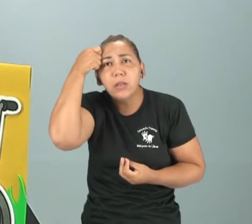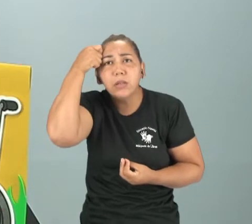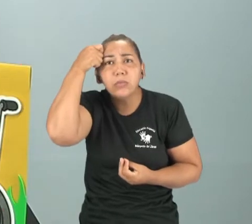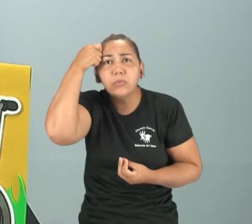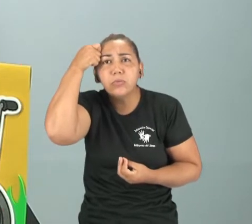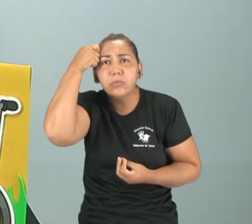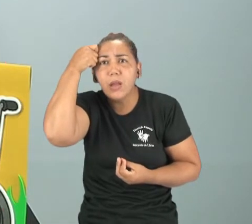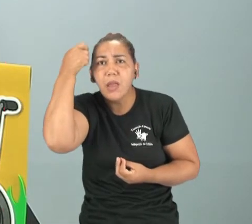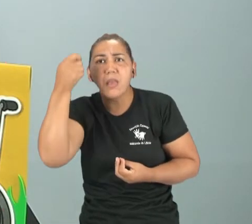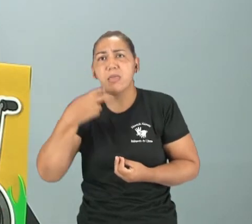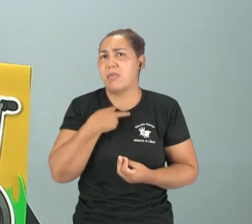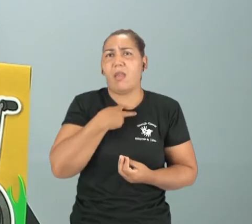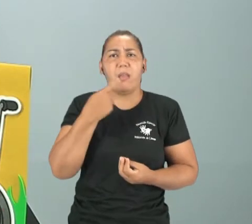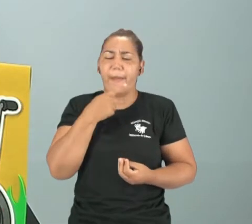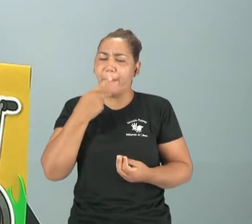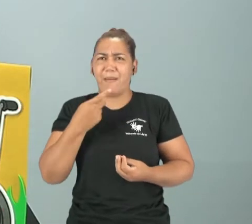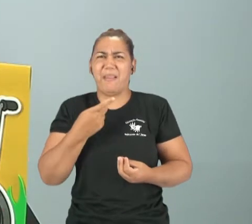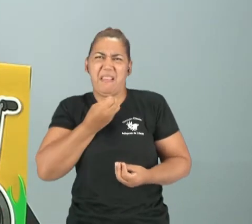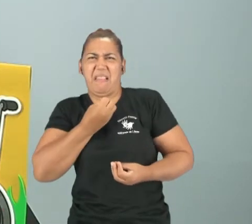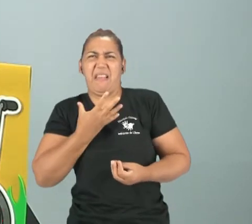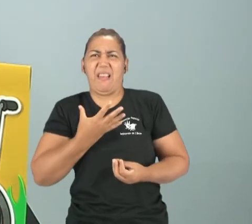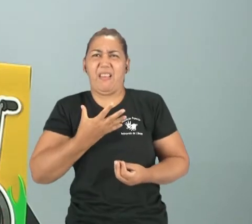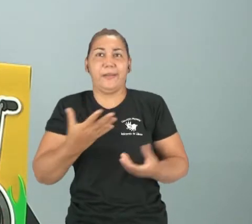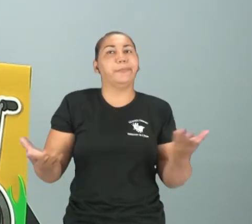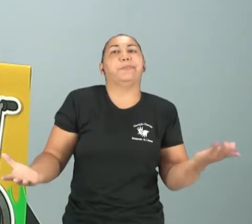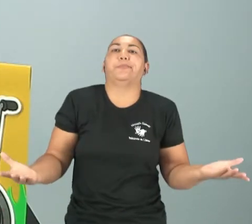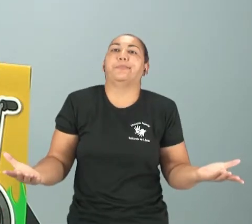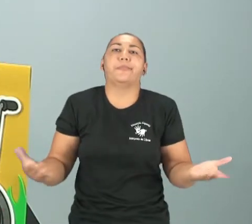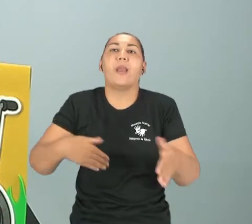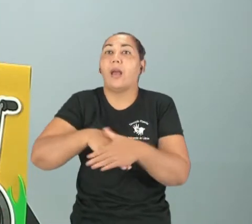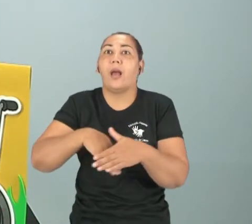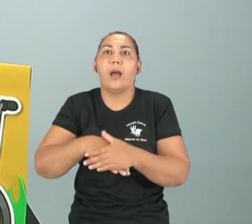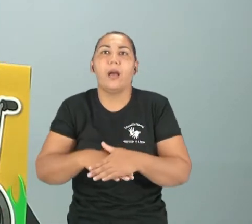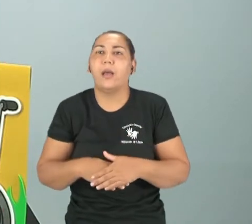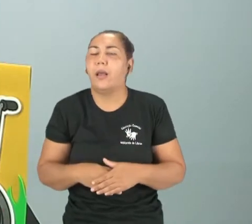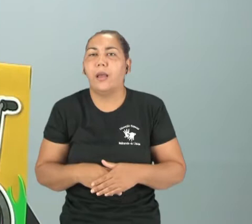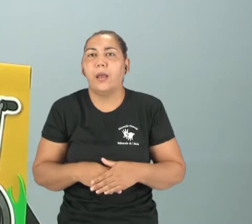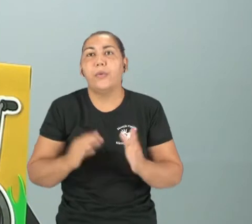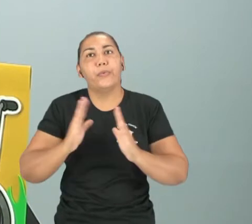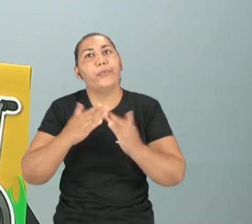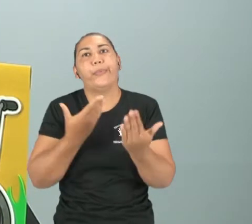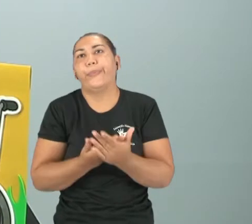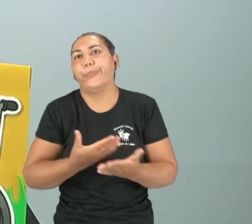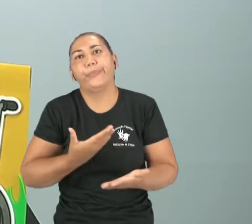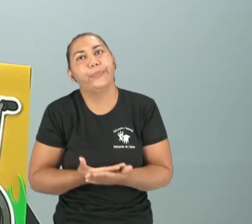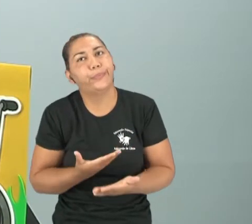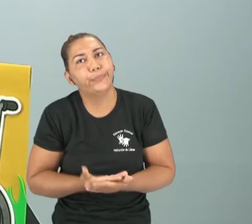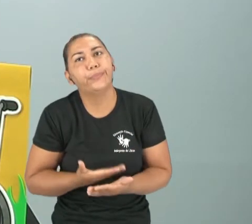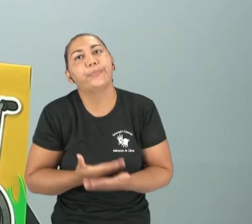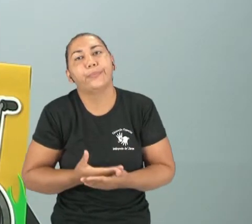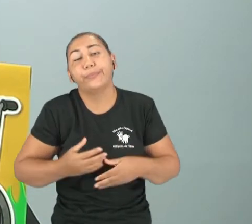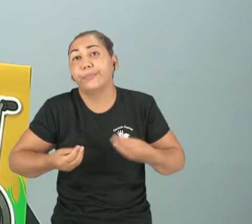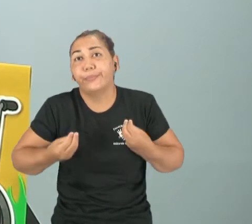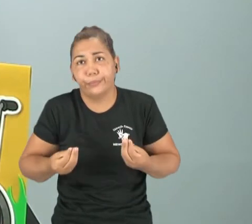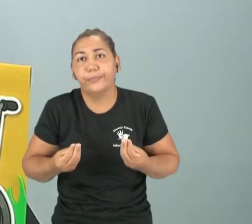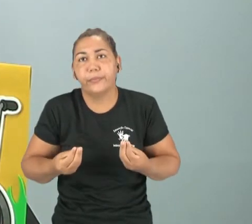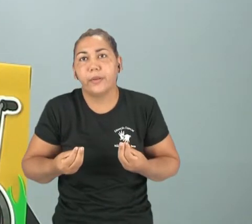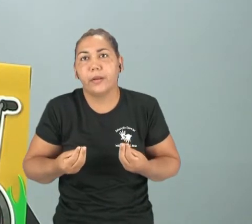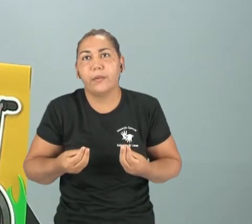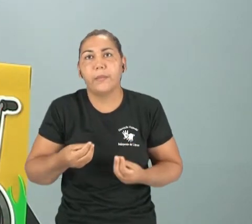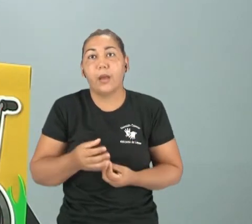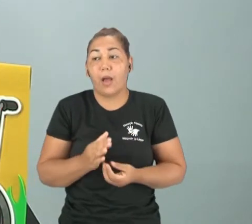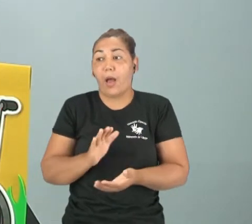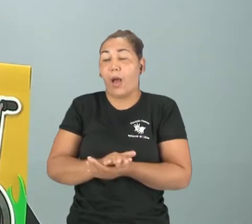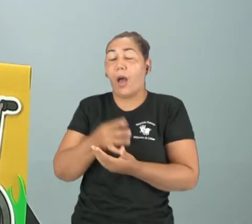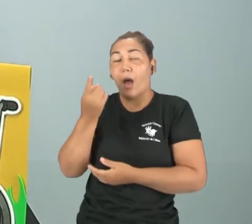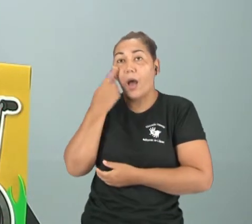poderia falar bem, não poderia saber futebol, não poderia estudar numa escola comum. Então eles ficaram ali escutando. E ele falou, pois